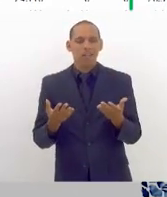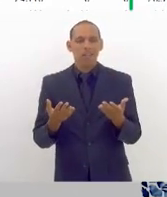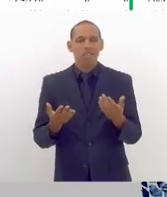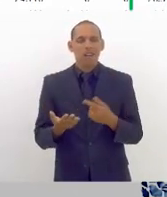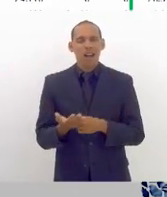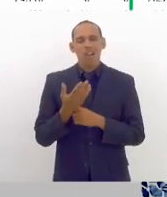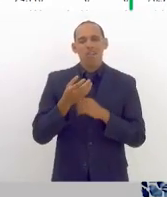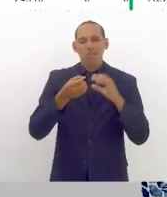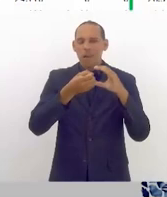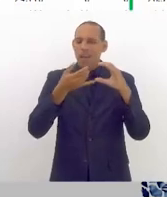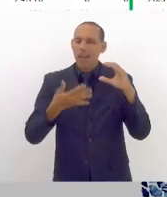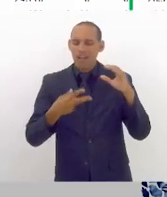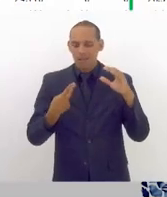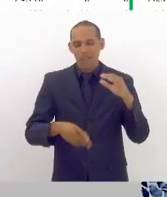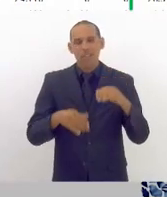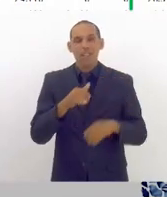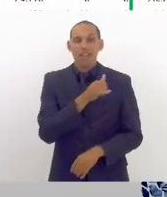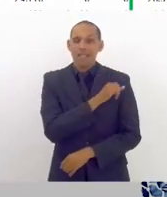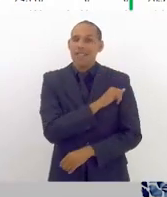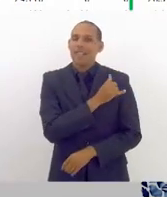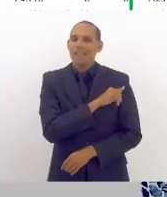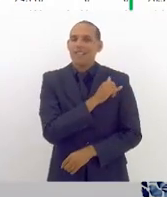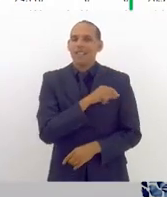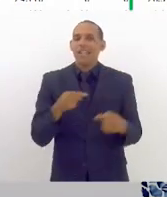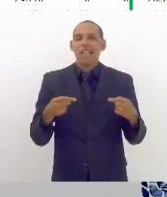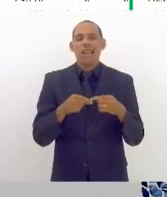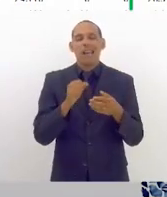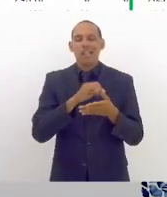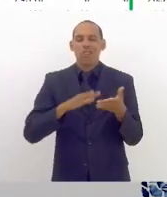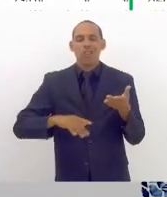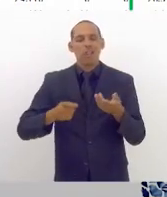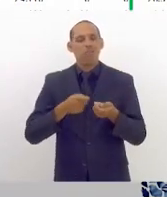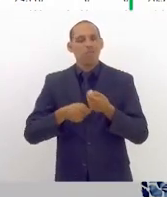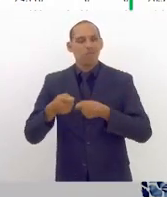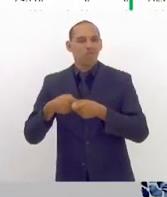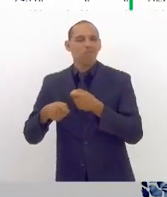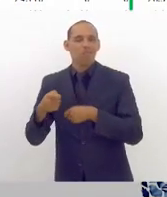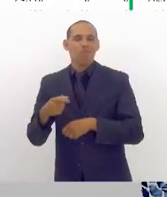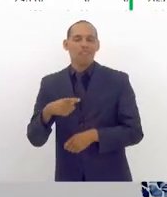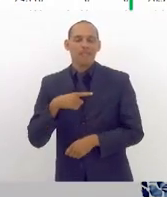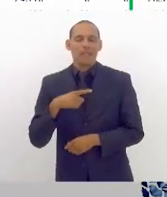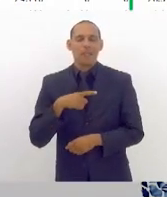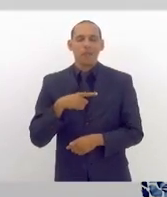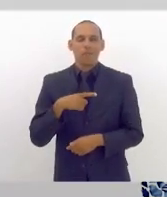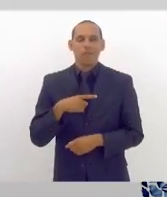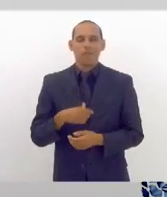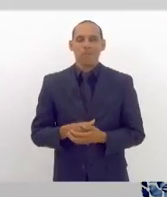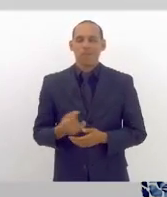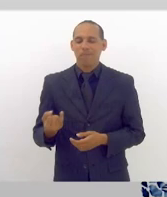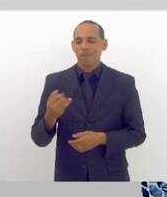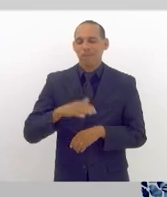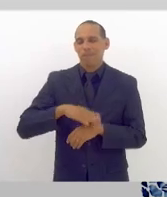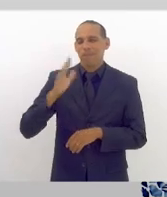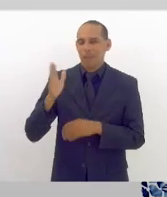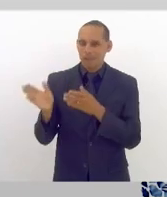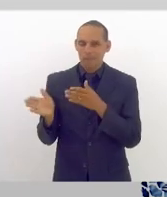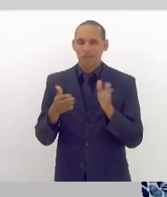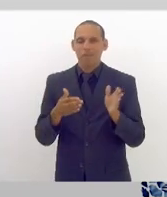características do Estado do Rio de Janeiro do ponto de vista as suas atividades econômicas mais relevantes vamos seguindo